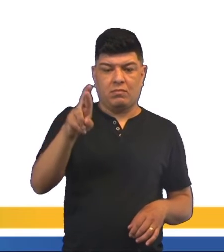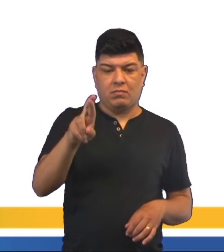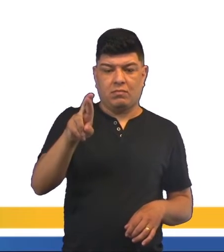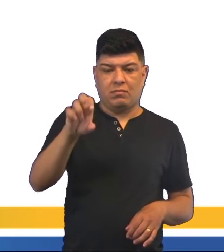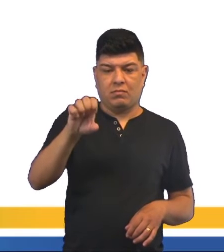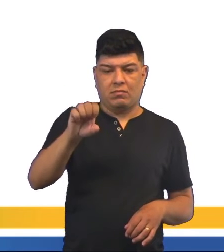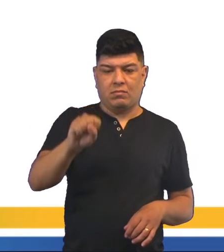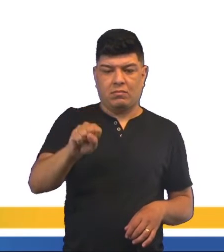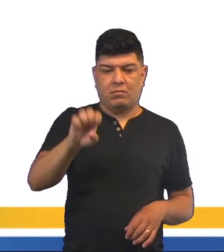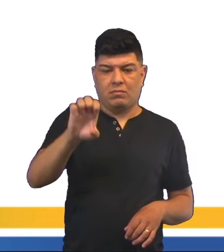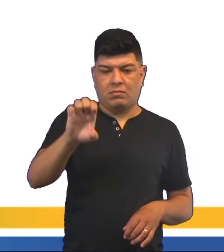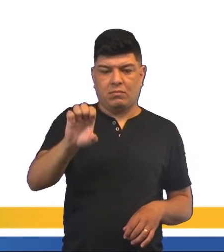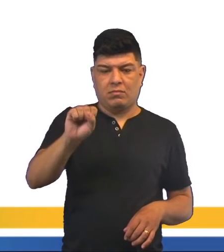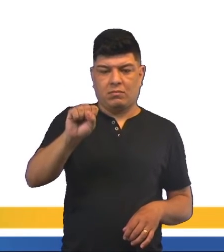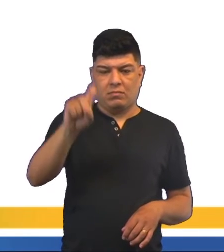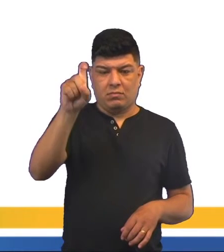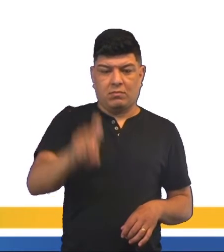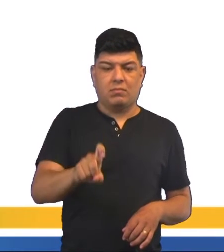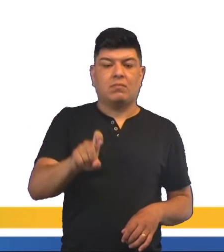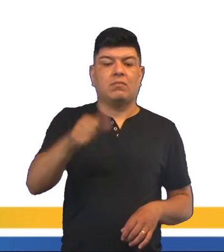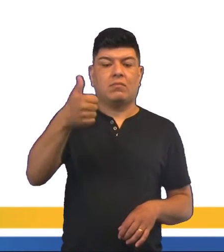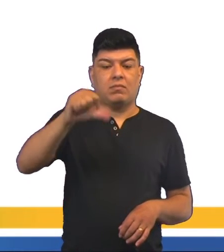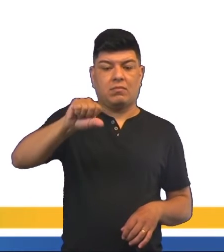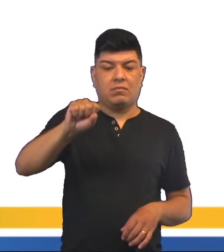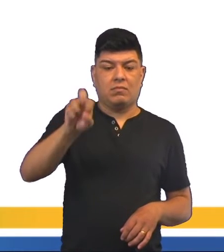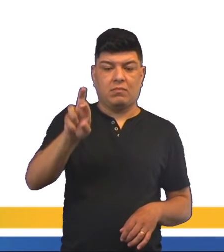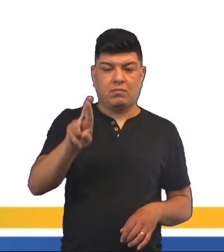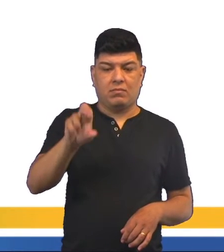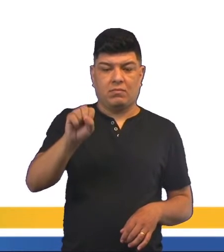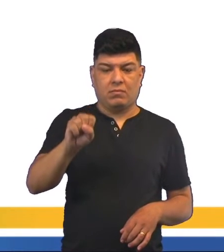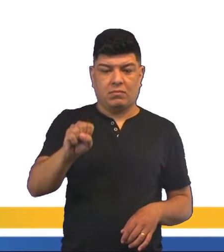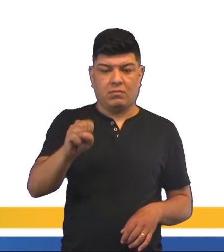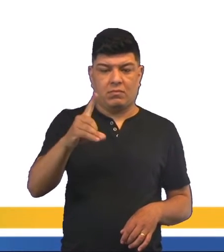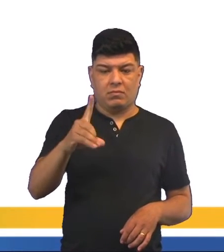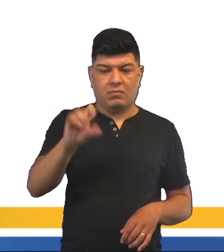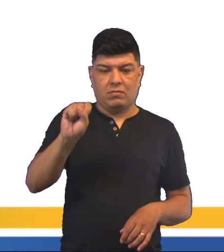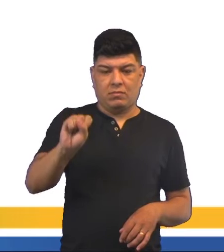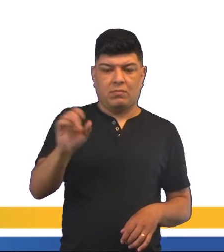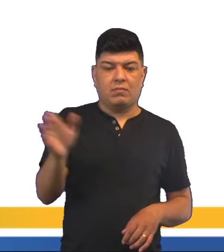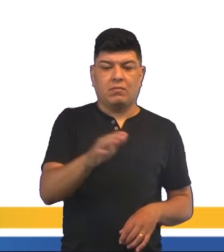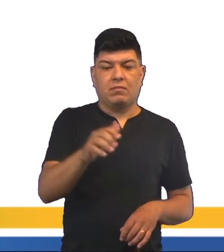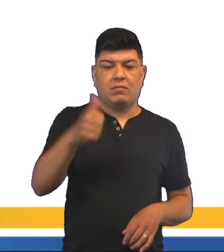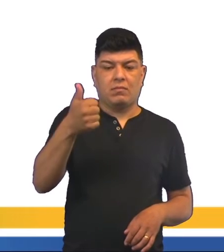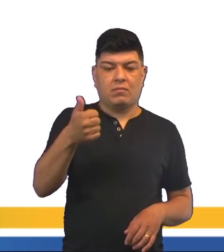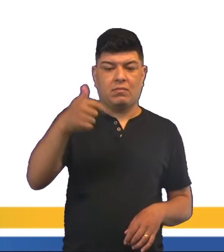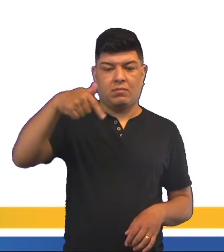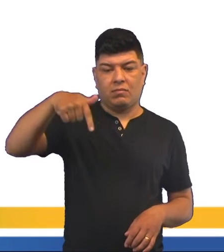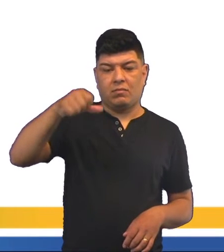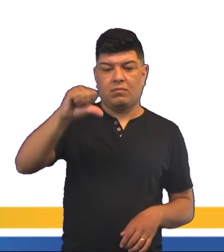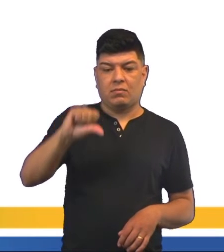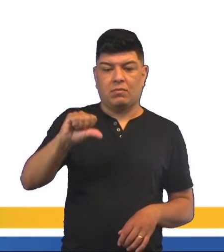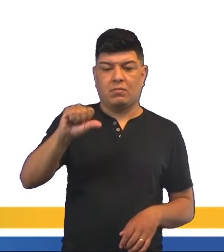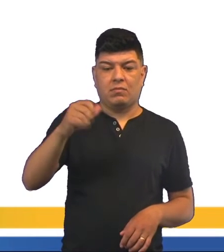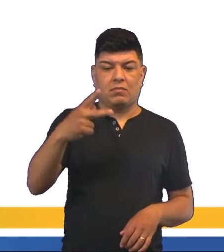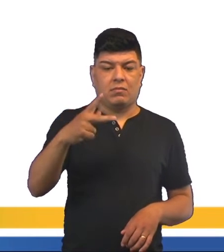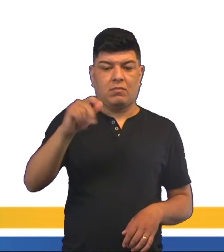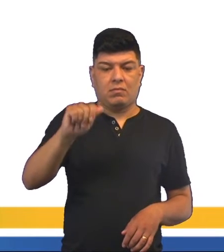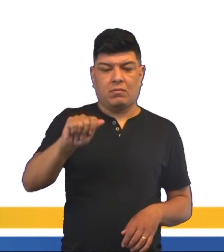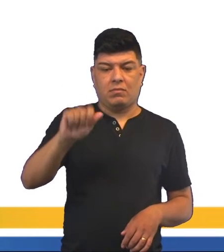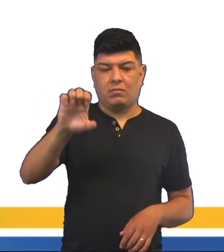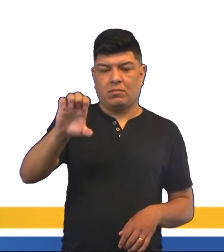de 53 RESECs, né, 19, né, reservas de desenvolvimento sustentável, né,